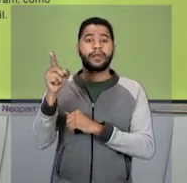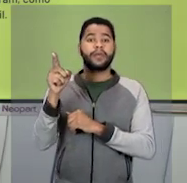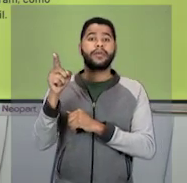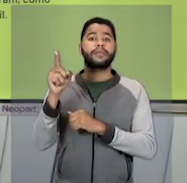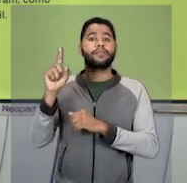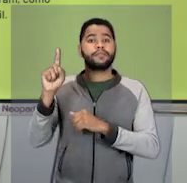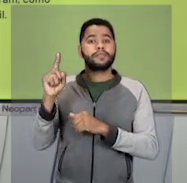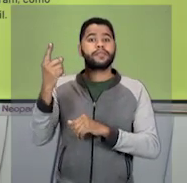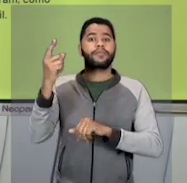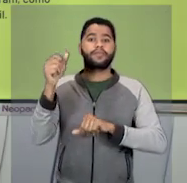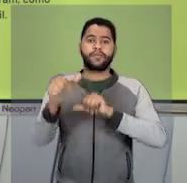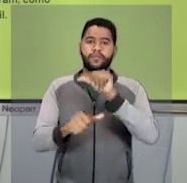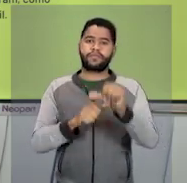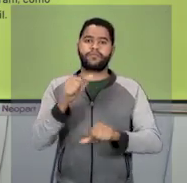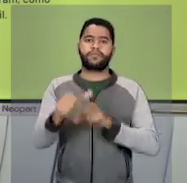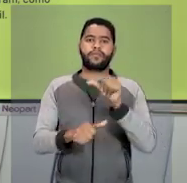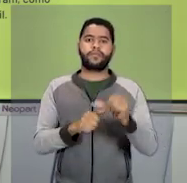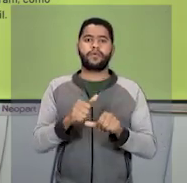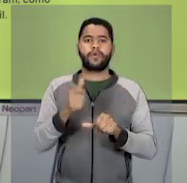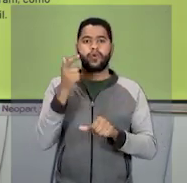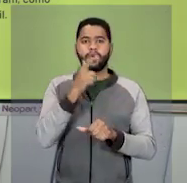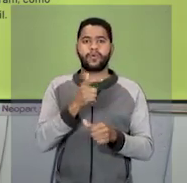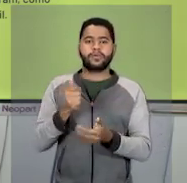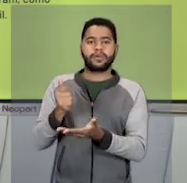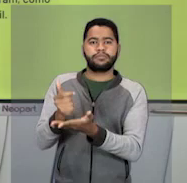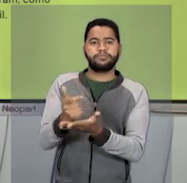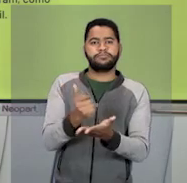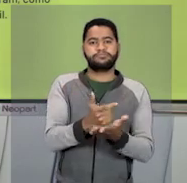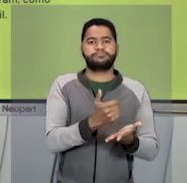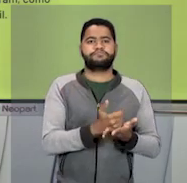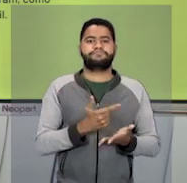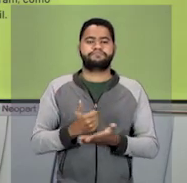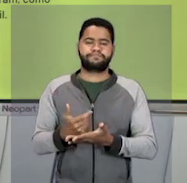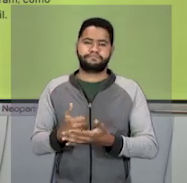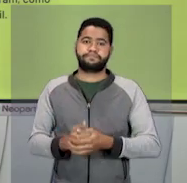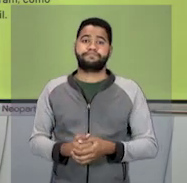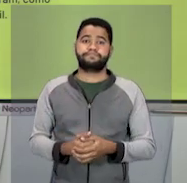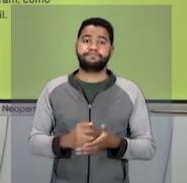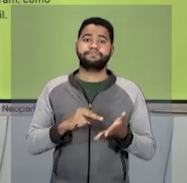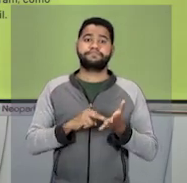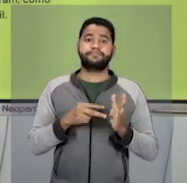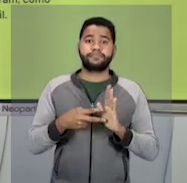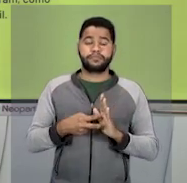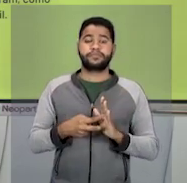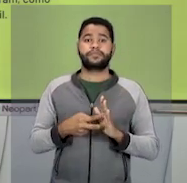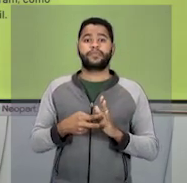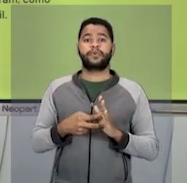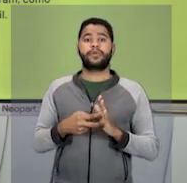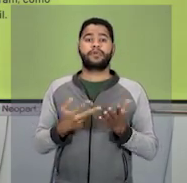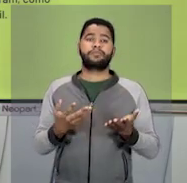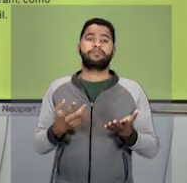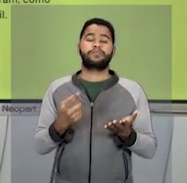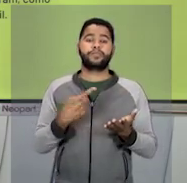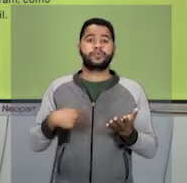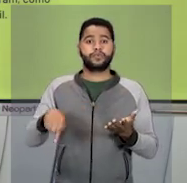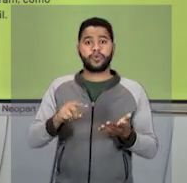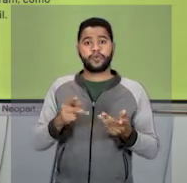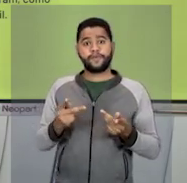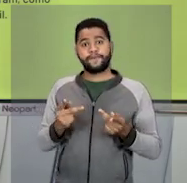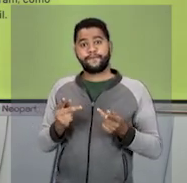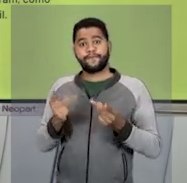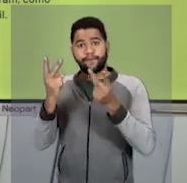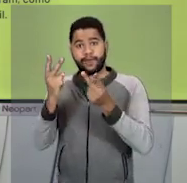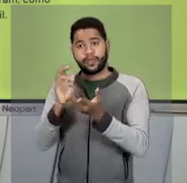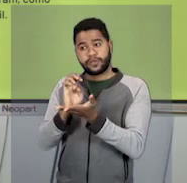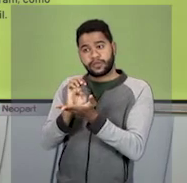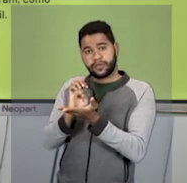são transformados e a gente consome esses produtos industrializados, né? Ou seja, aquilo que a gente vende para fora,